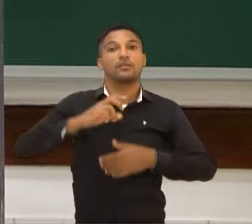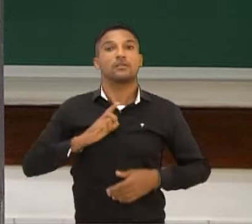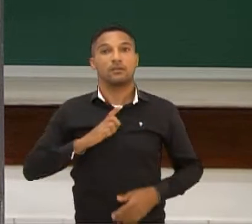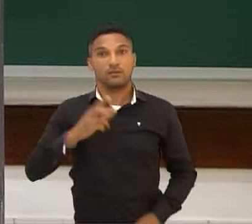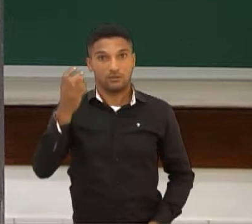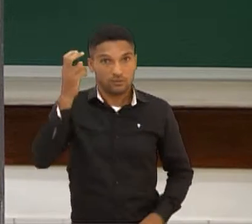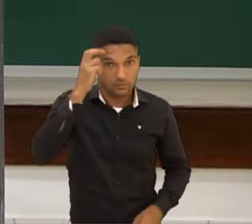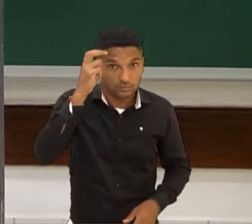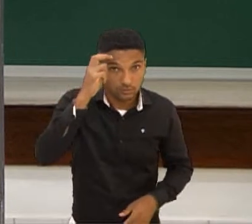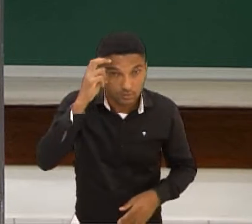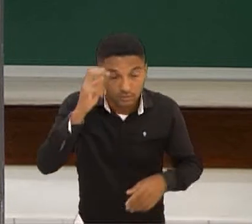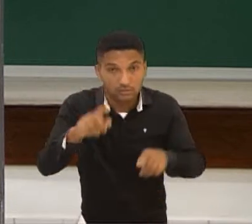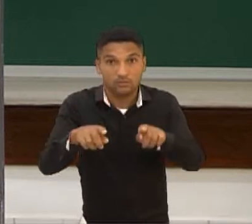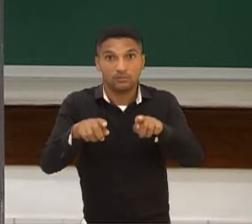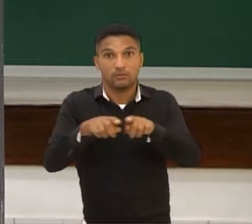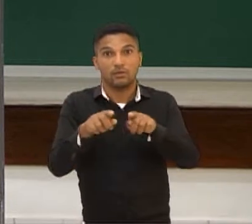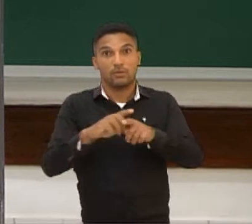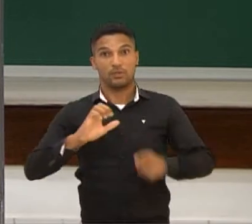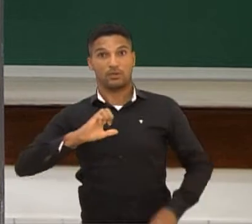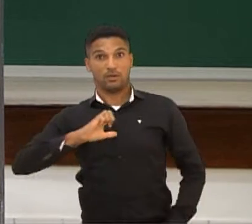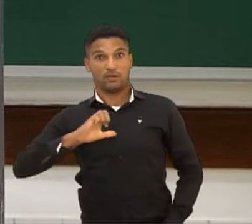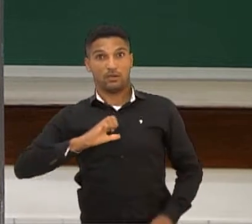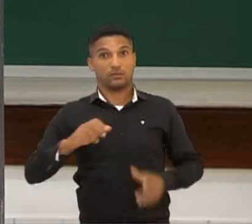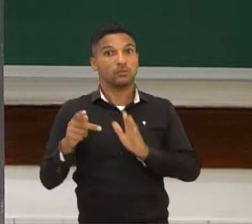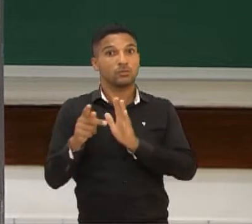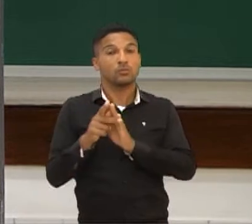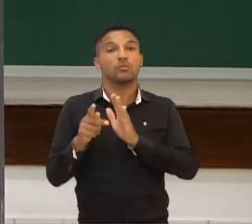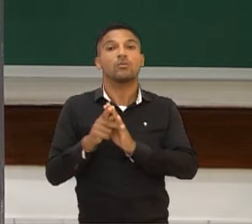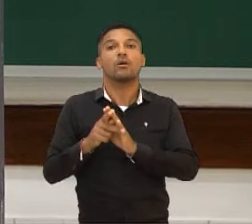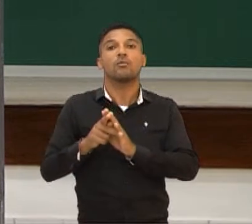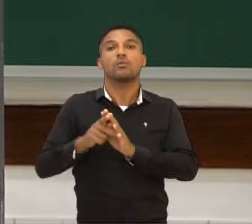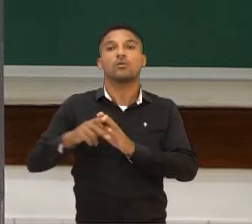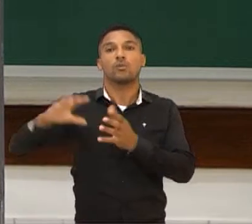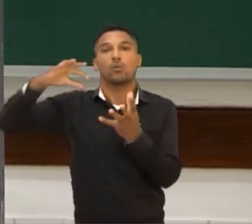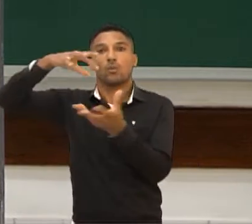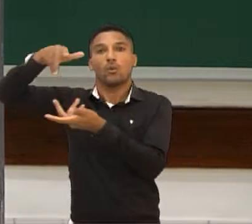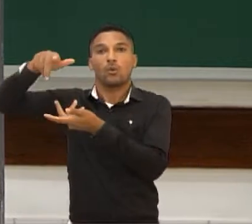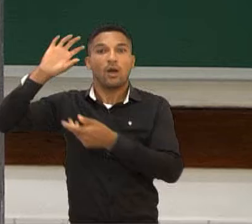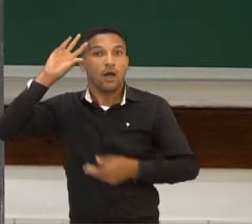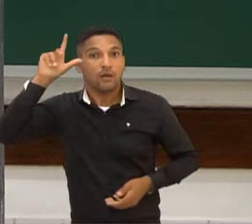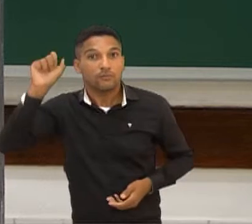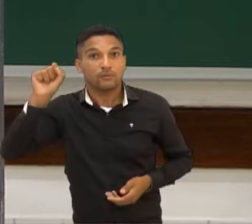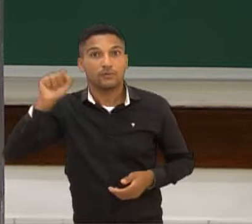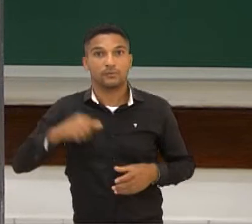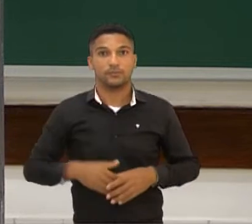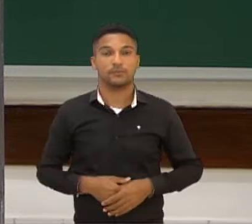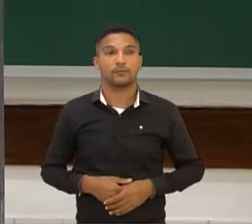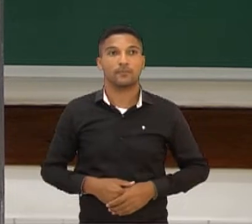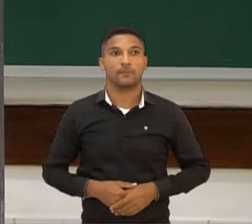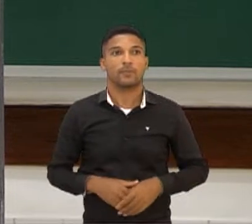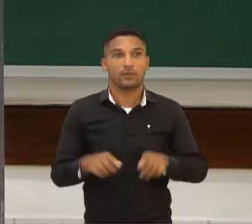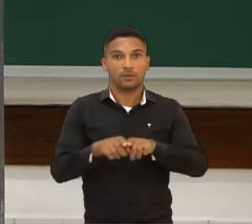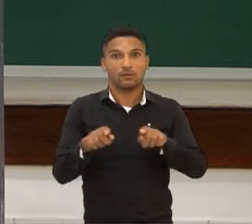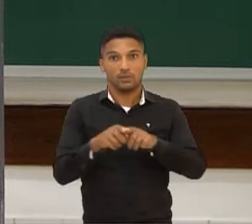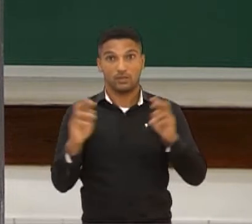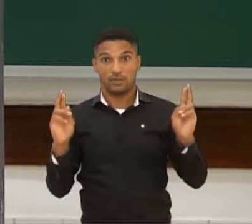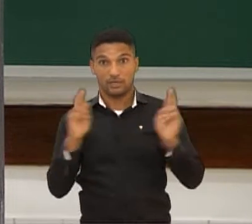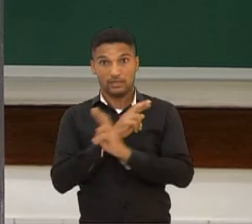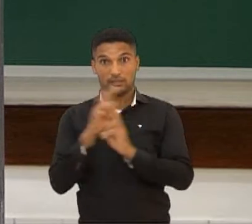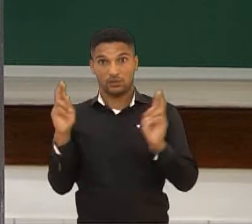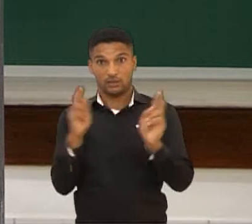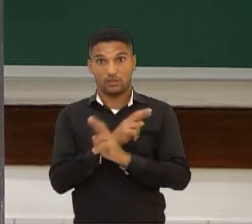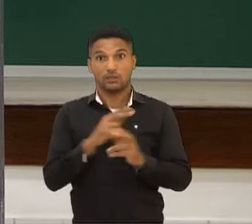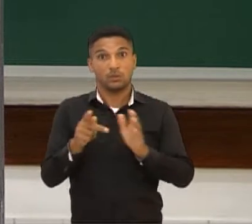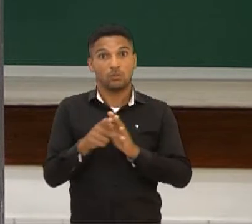e étnica, né, dentro do continente africano. E nós vamos relacionar nessas nossas aulas as